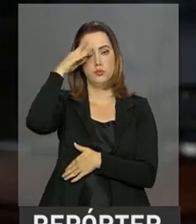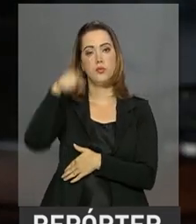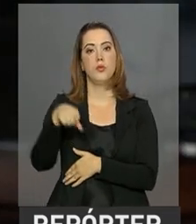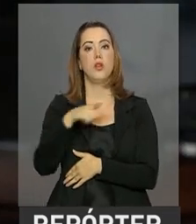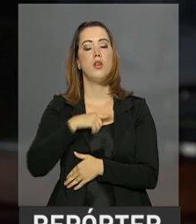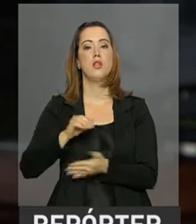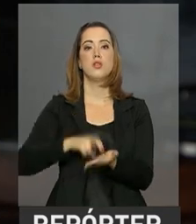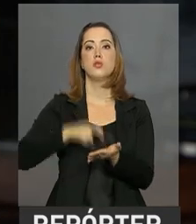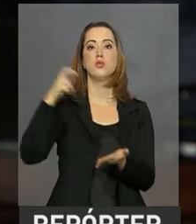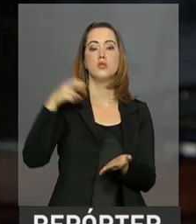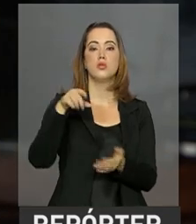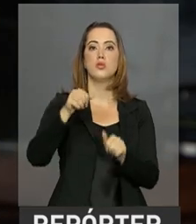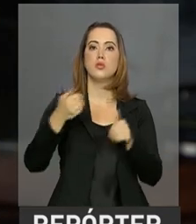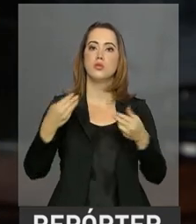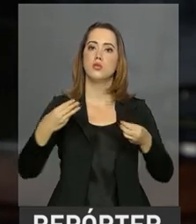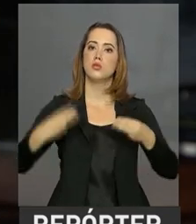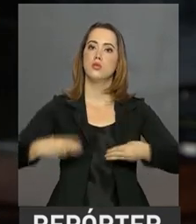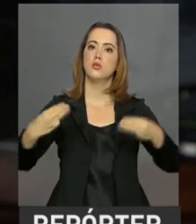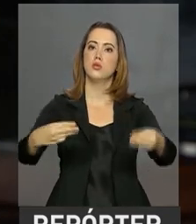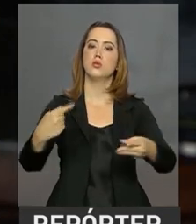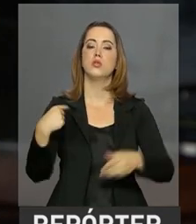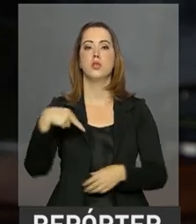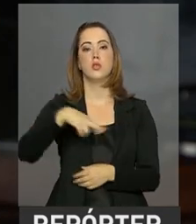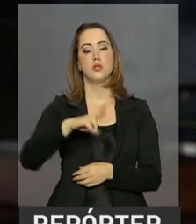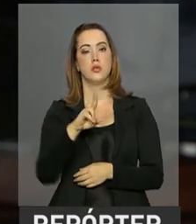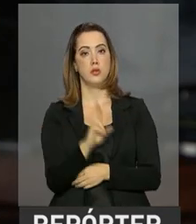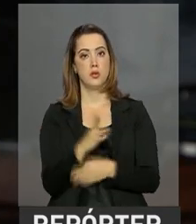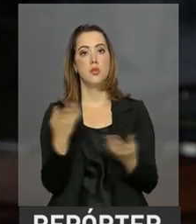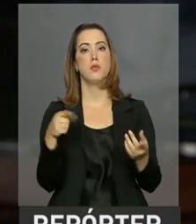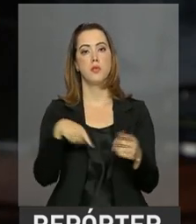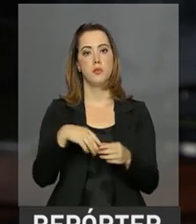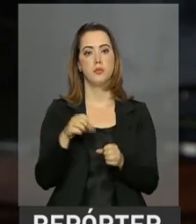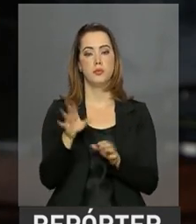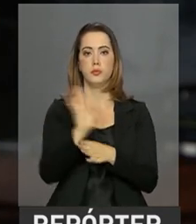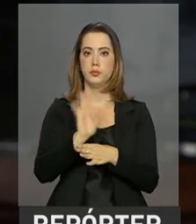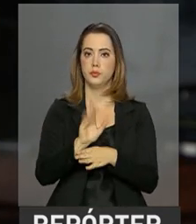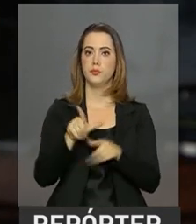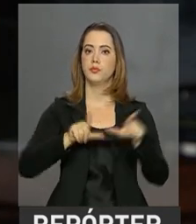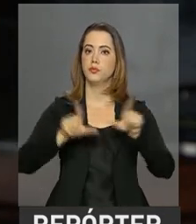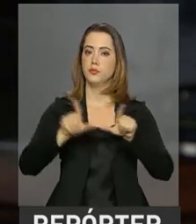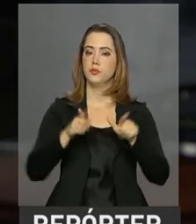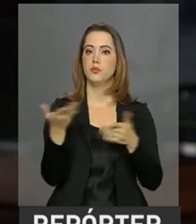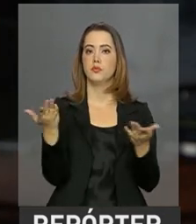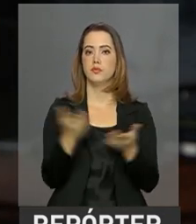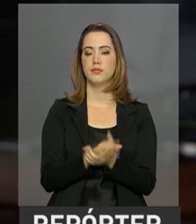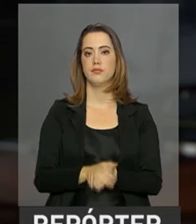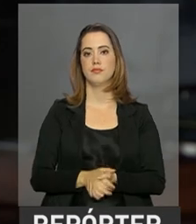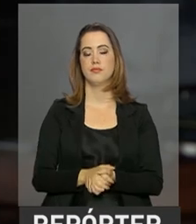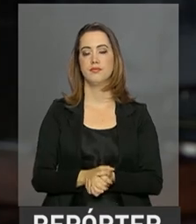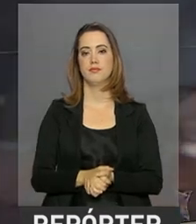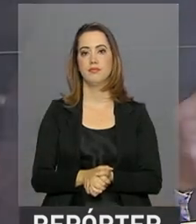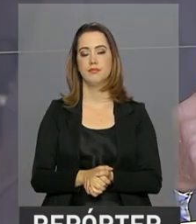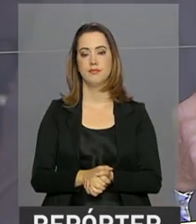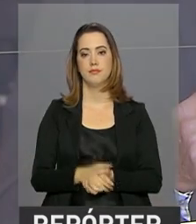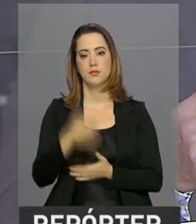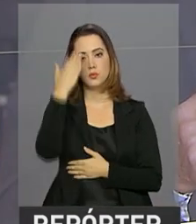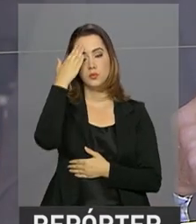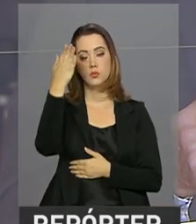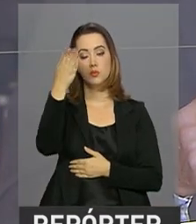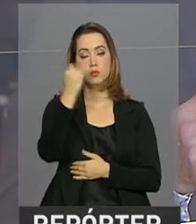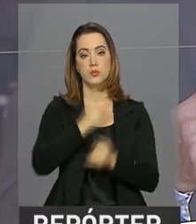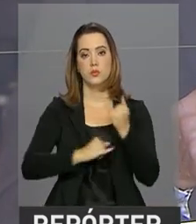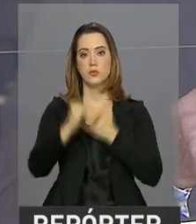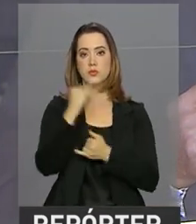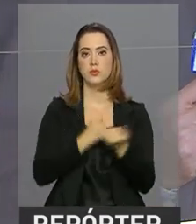Explanada dos Ministérios com transmissão ao vivo da TV NBR eu volto com você no estúdio Leandro obrigado Paulo